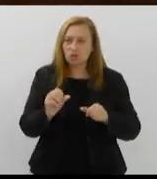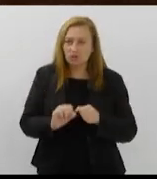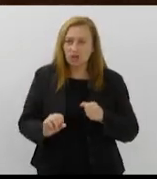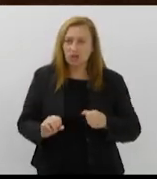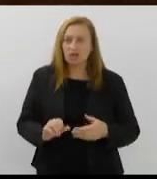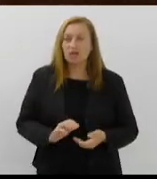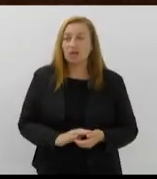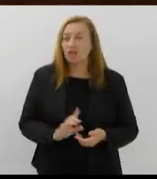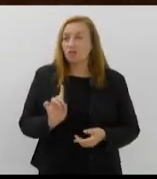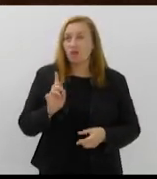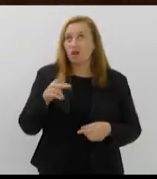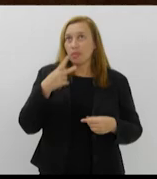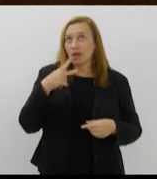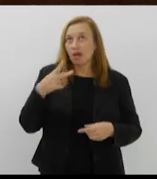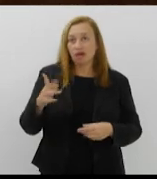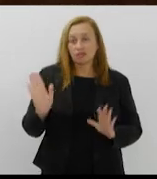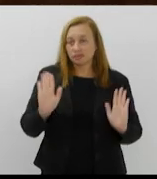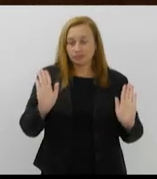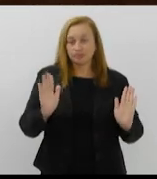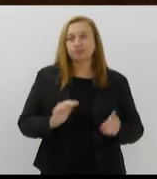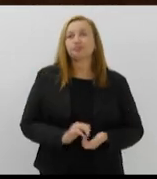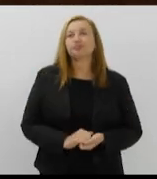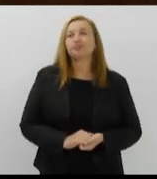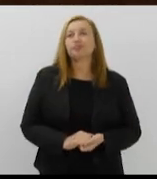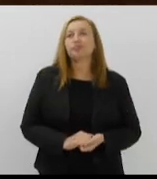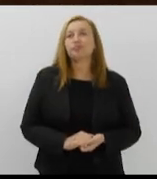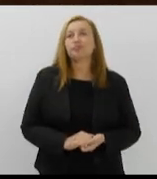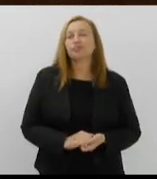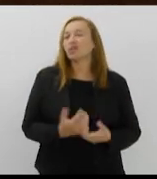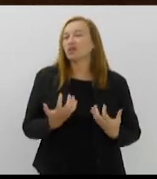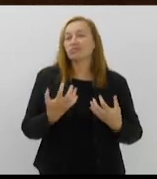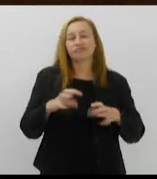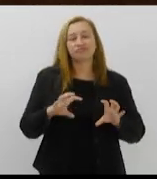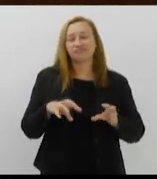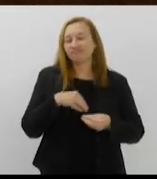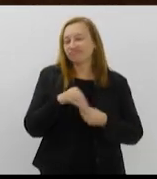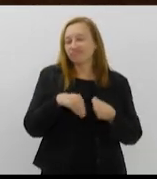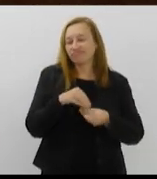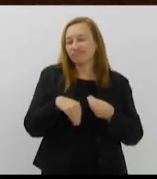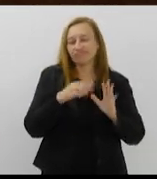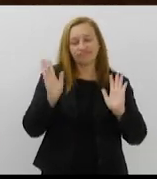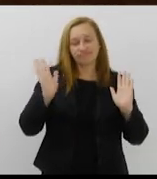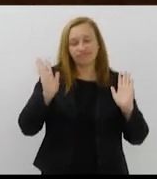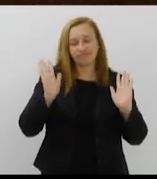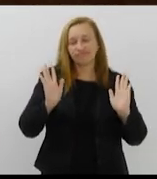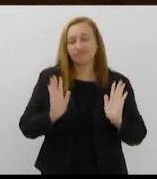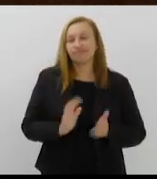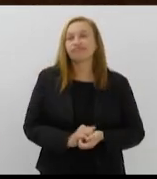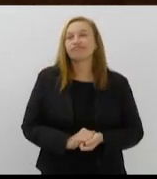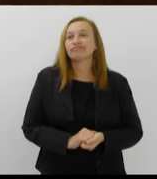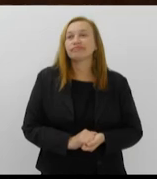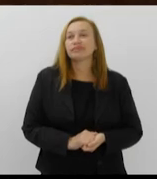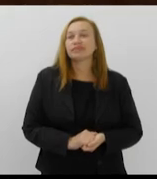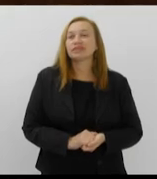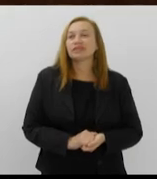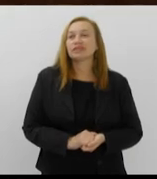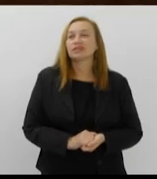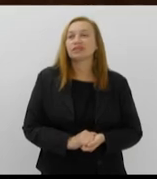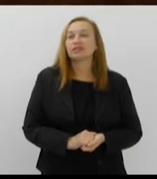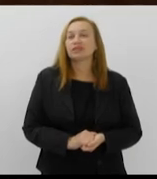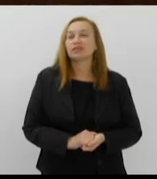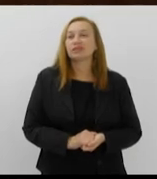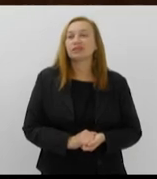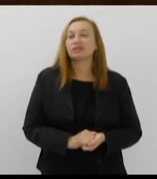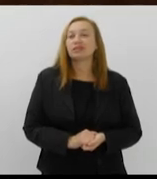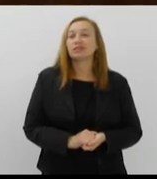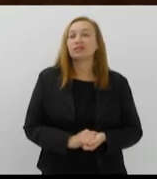no não vou ficar trazendo isso aqui à baila, porque eu não quero sequer me misturar com isso aqui. Pra quero, concluir, inclusive, por me